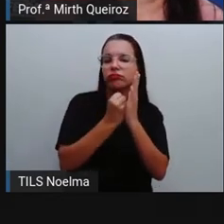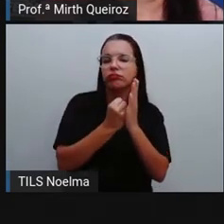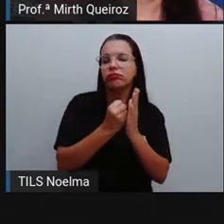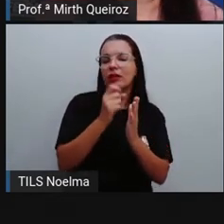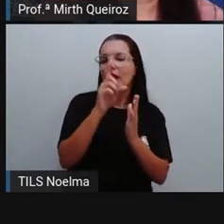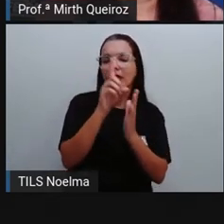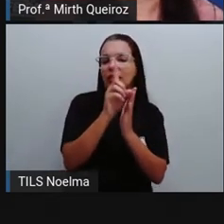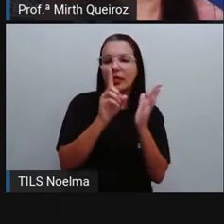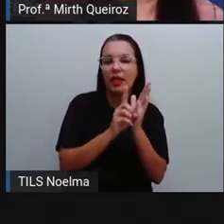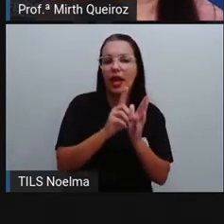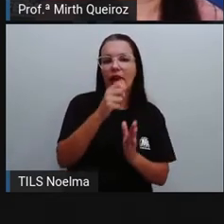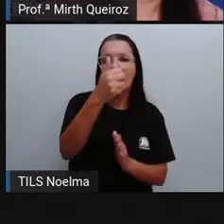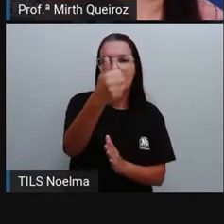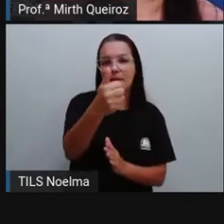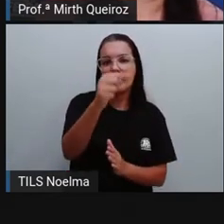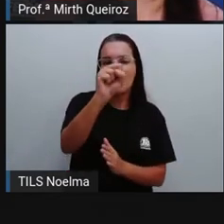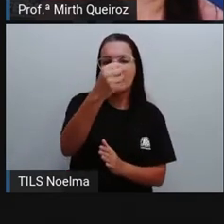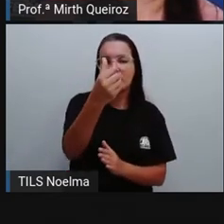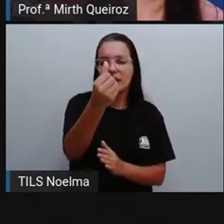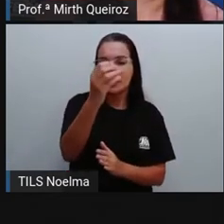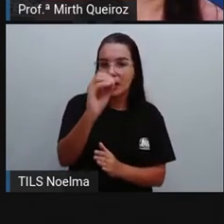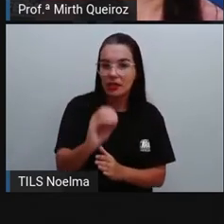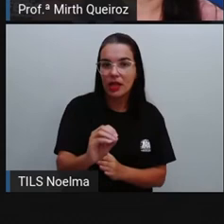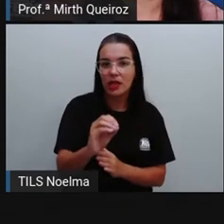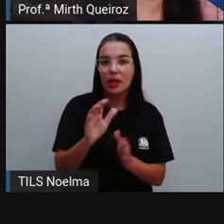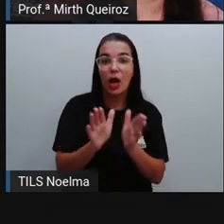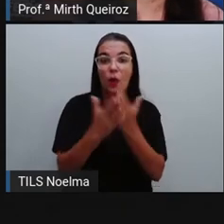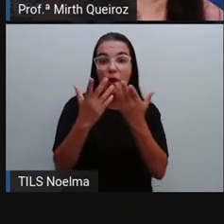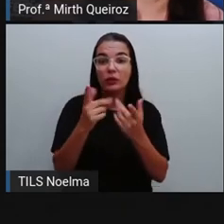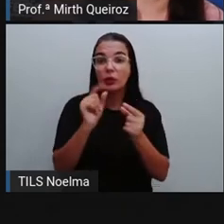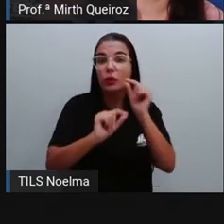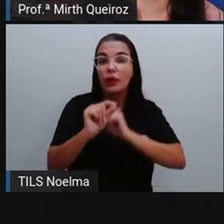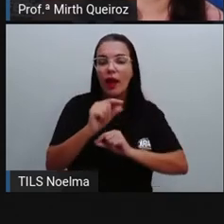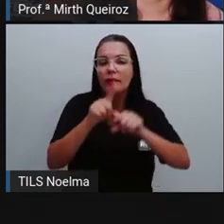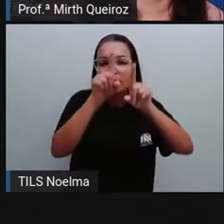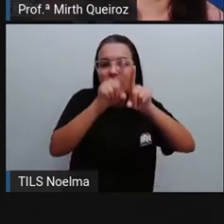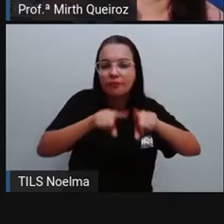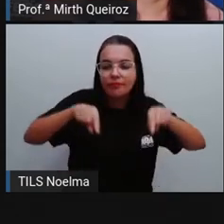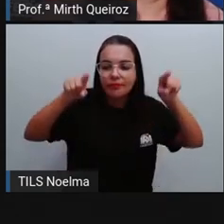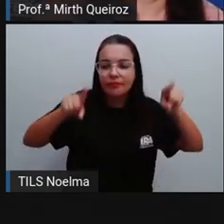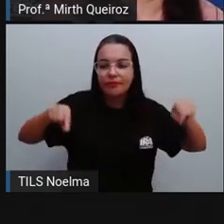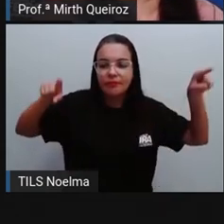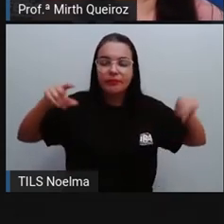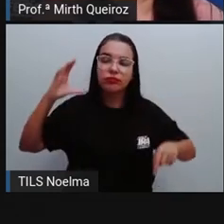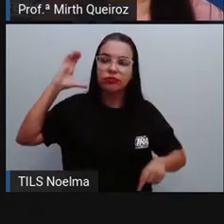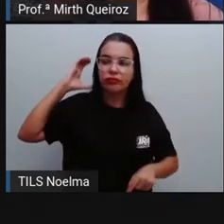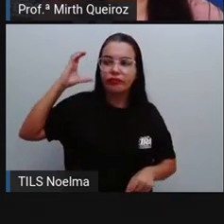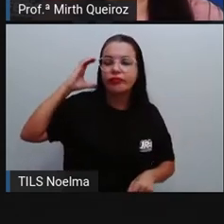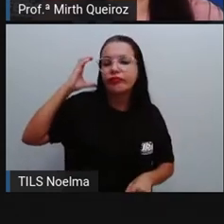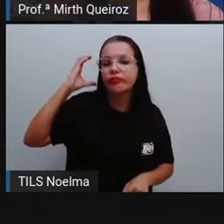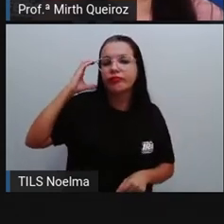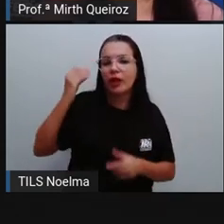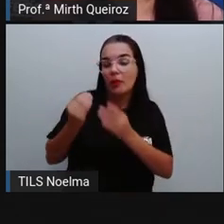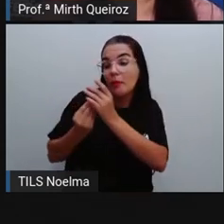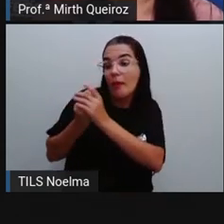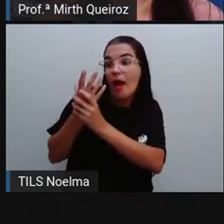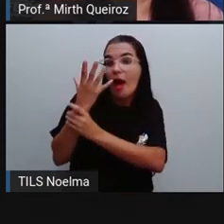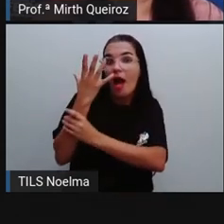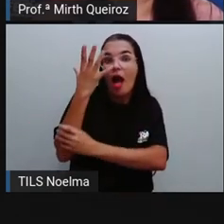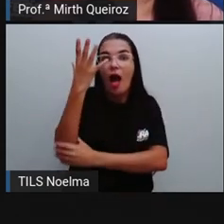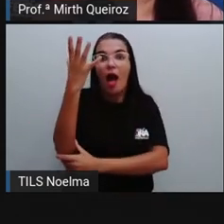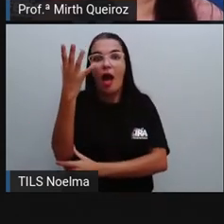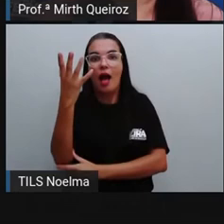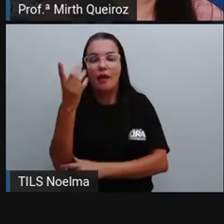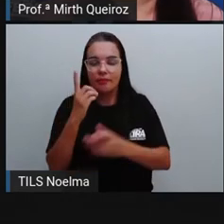década, no ano de 1860, quando as ondas de rádio elas foram descobertas, e aí a gente tem